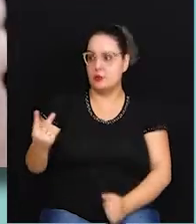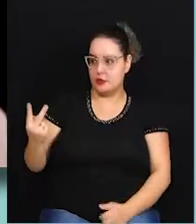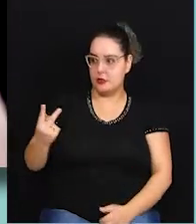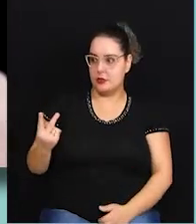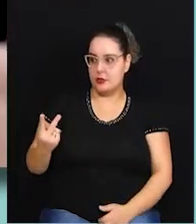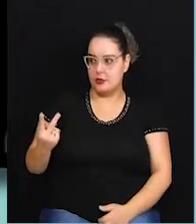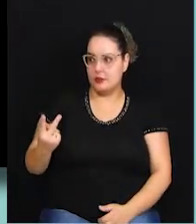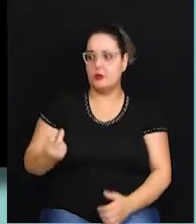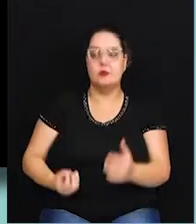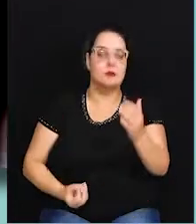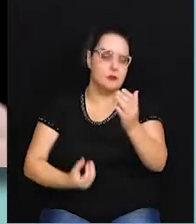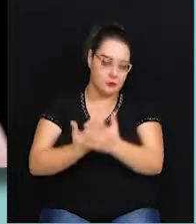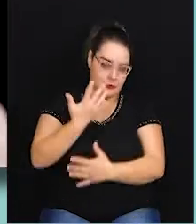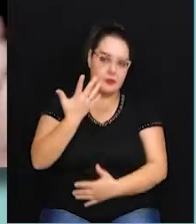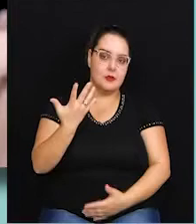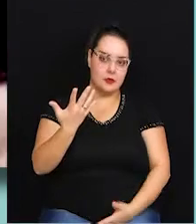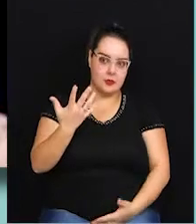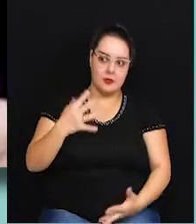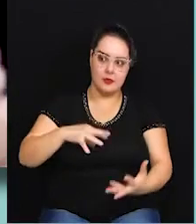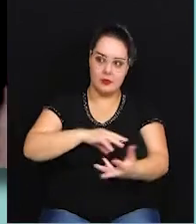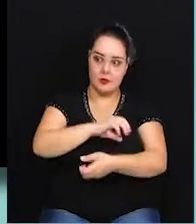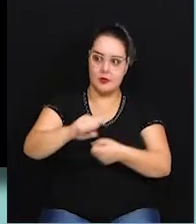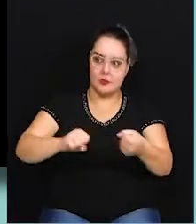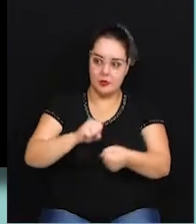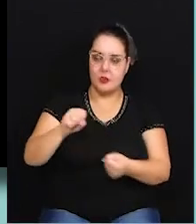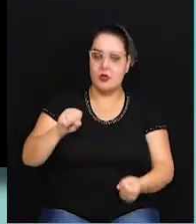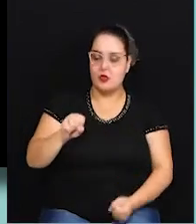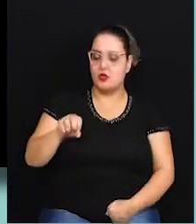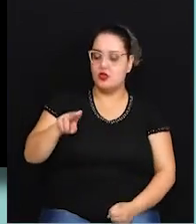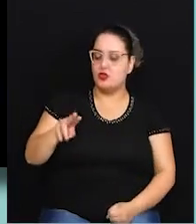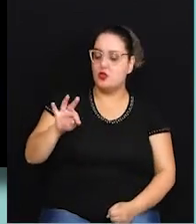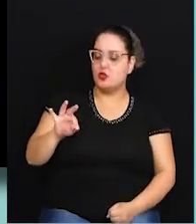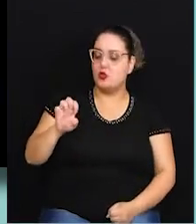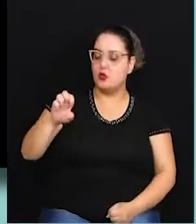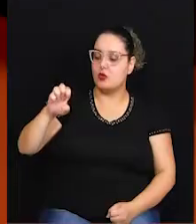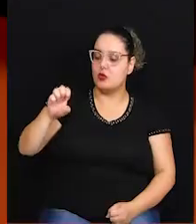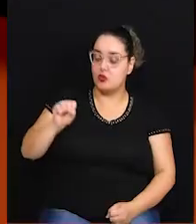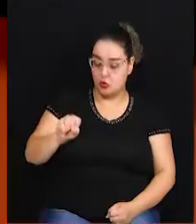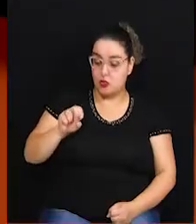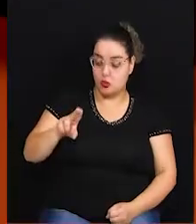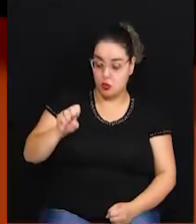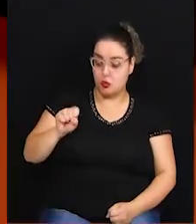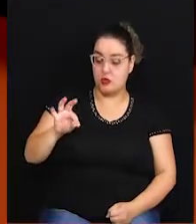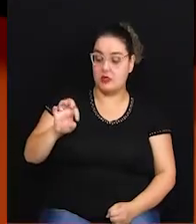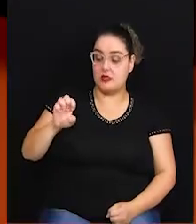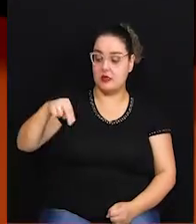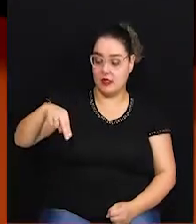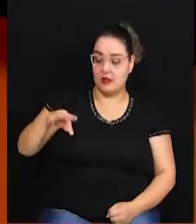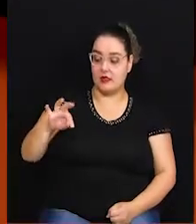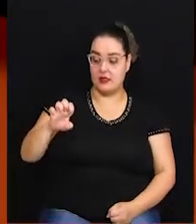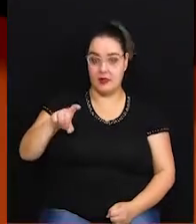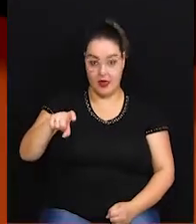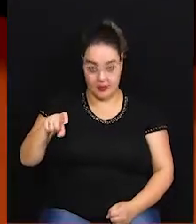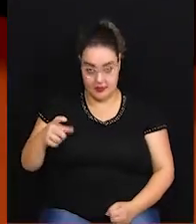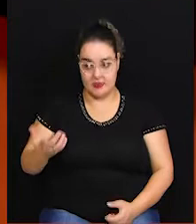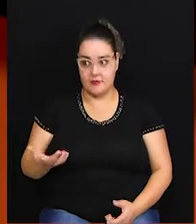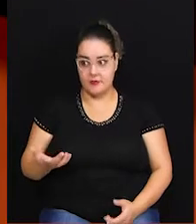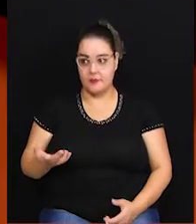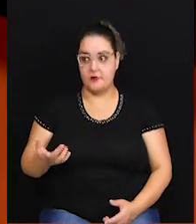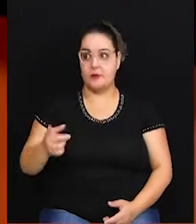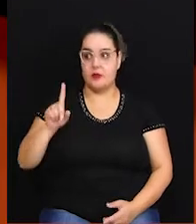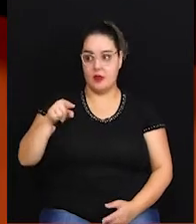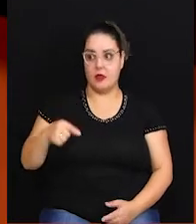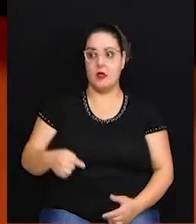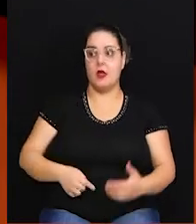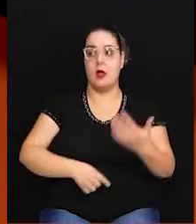meninas e surgiu então o Sustentex. Sustentex. E, aliás, essa ideia vem de